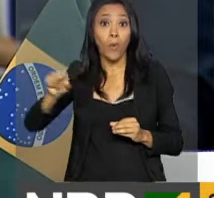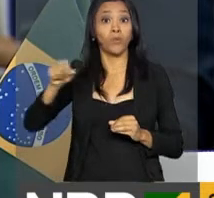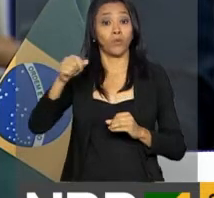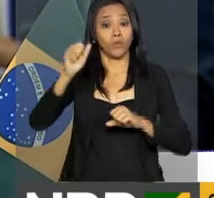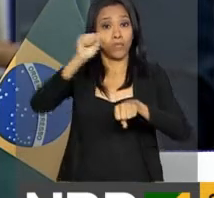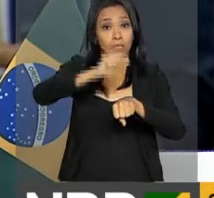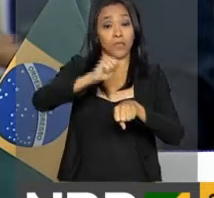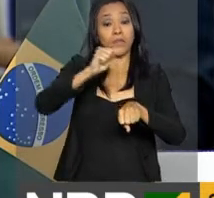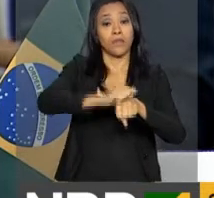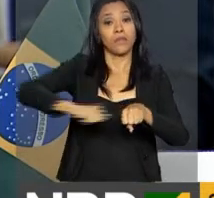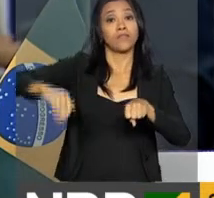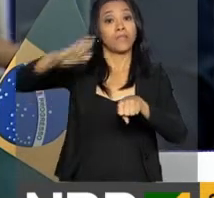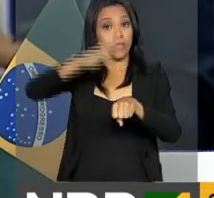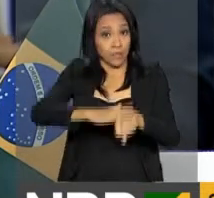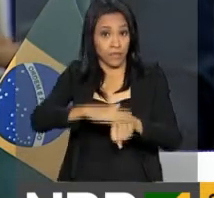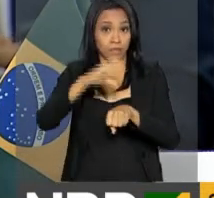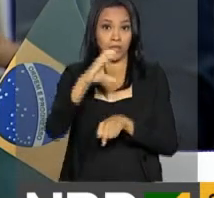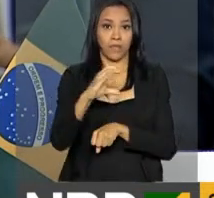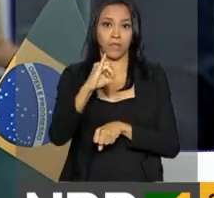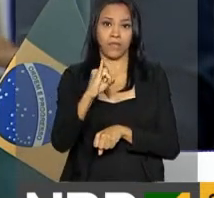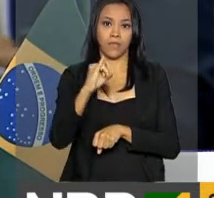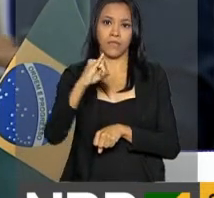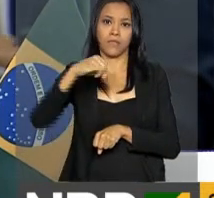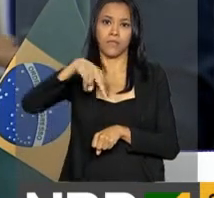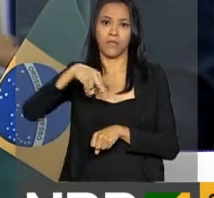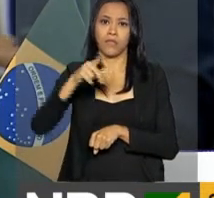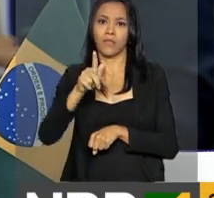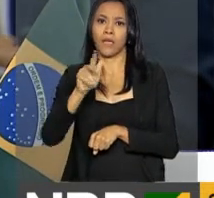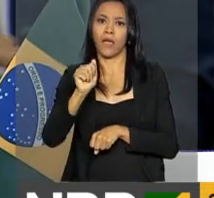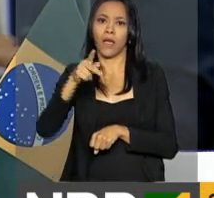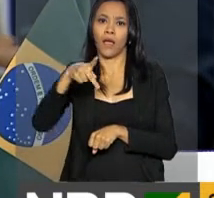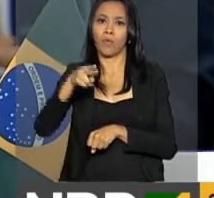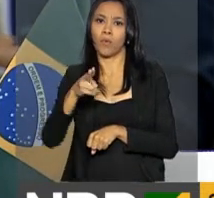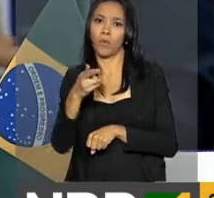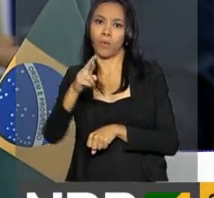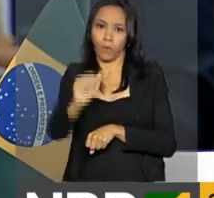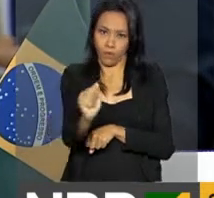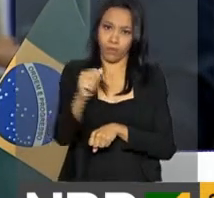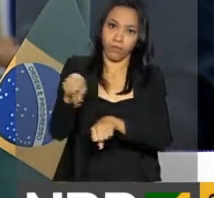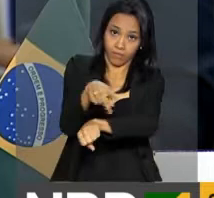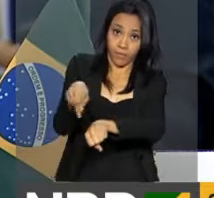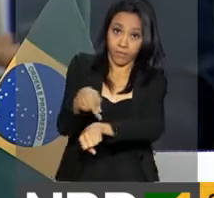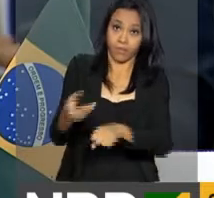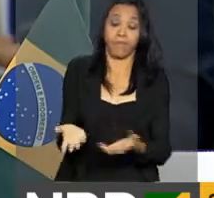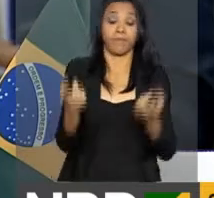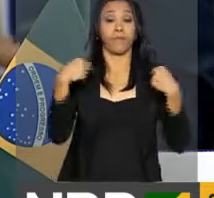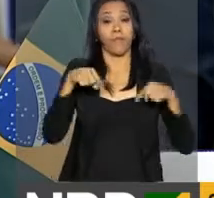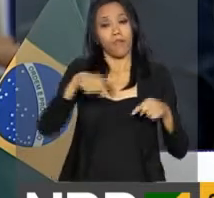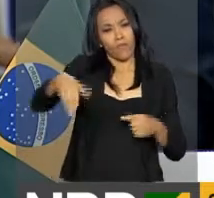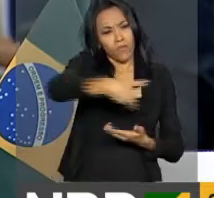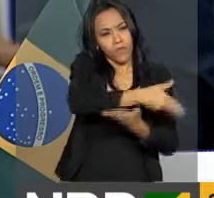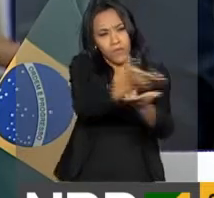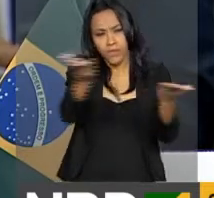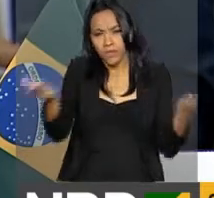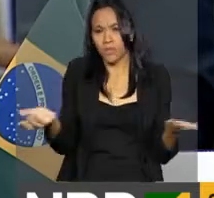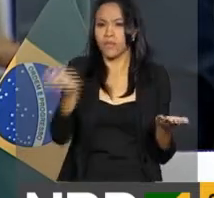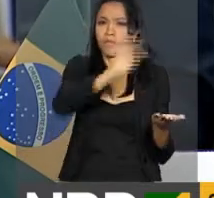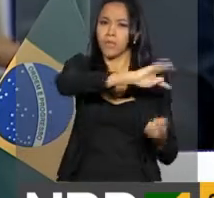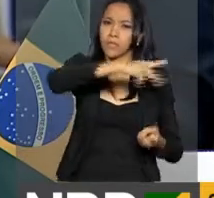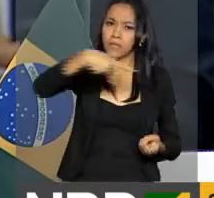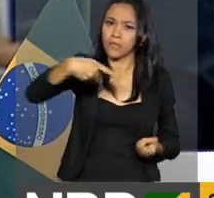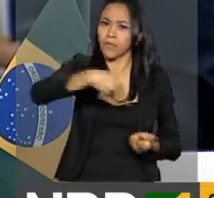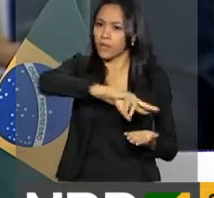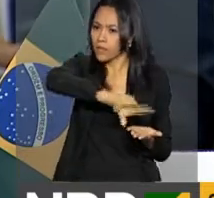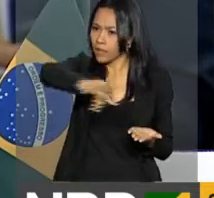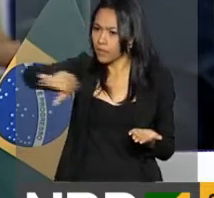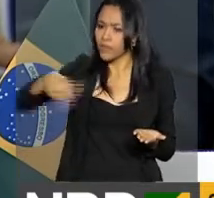primeiro passo para um futuro acordo de livre comércio. Senhores presidentes, senhores ministros,